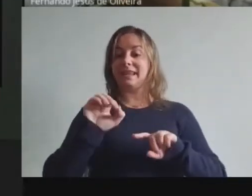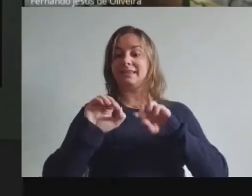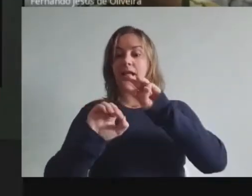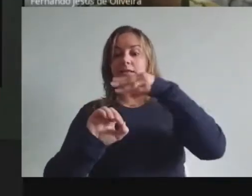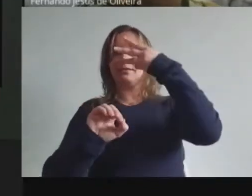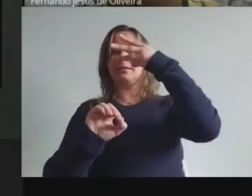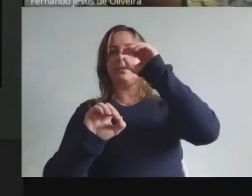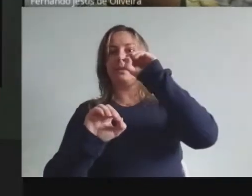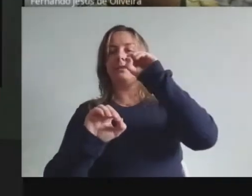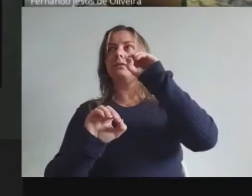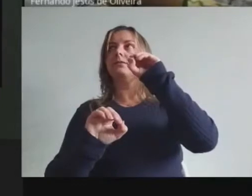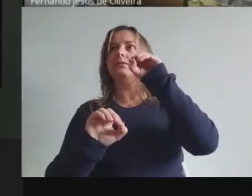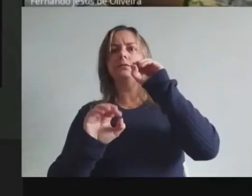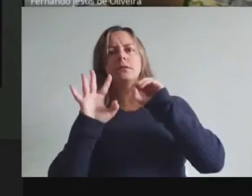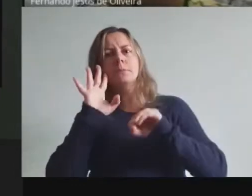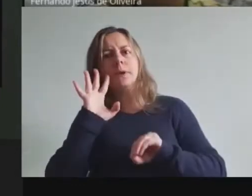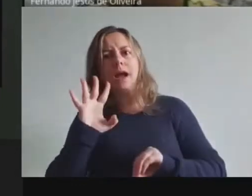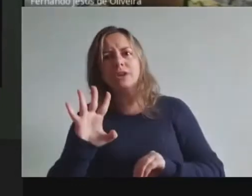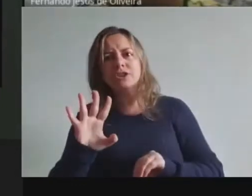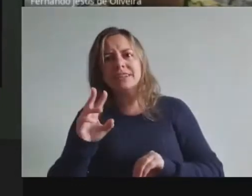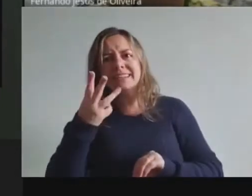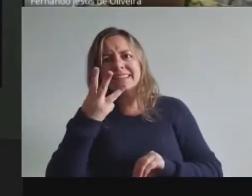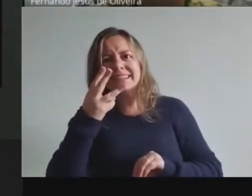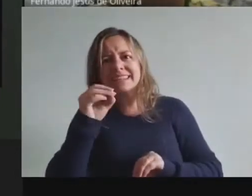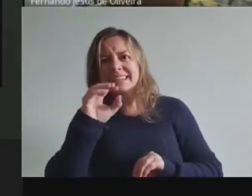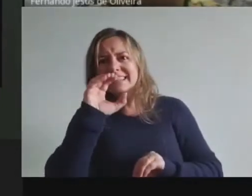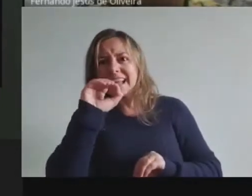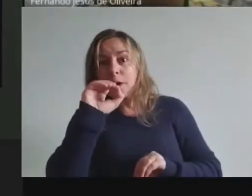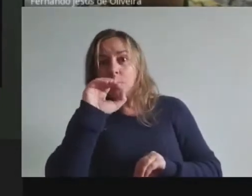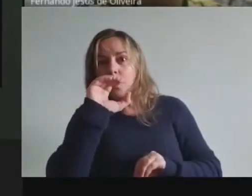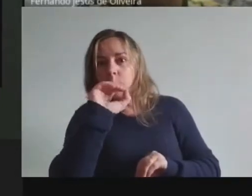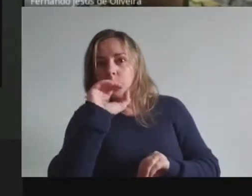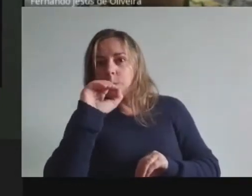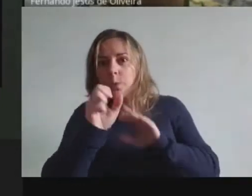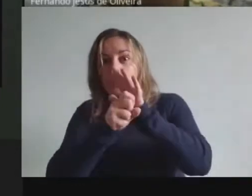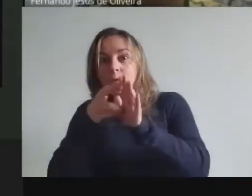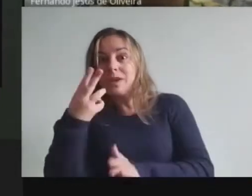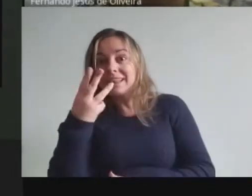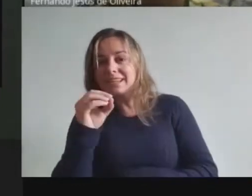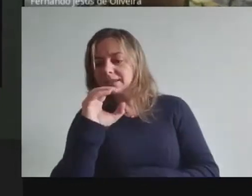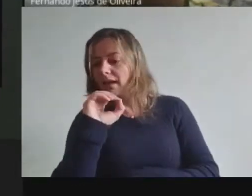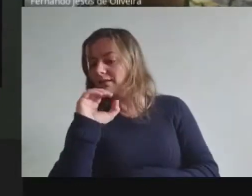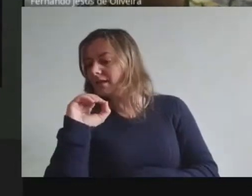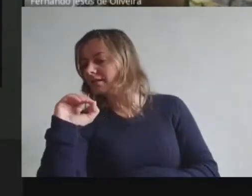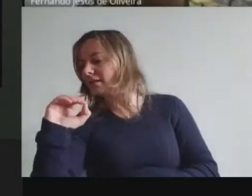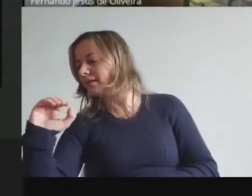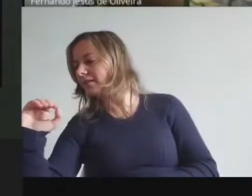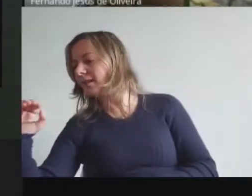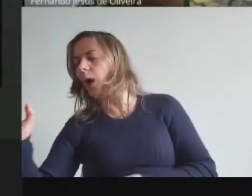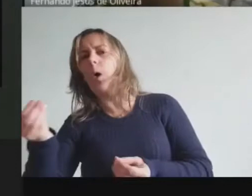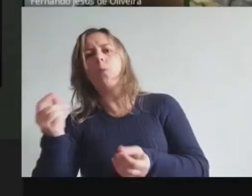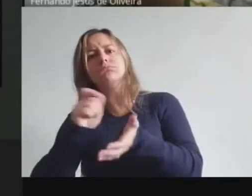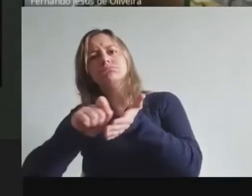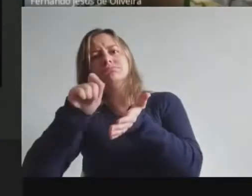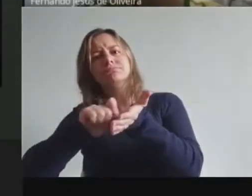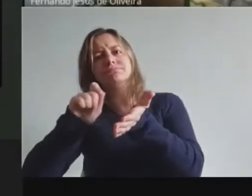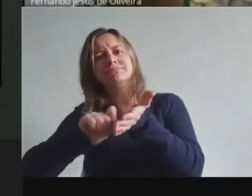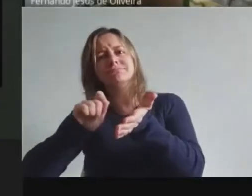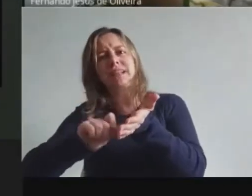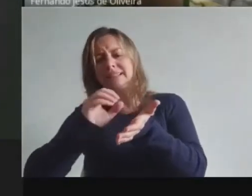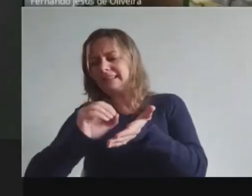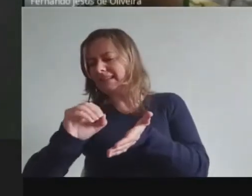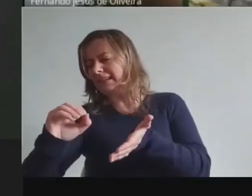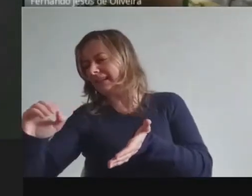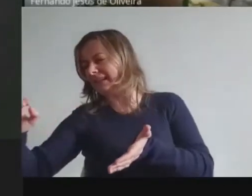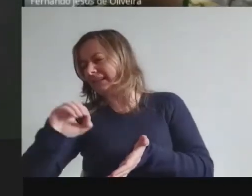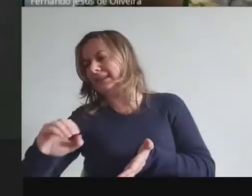Nossa, seriam 30 zeros, pessoal. É muita coisa, né? Não dá para a gente ficar escrevendo isso, né? Bonitão o nosso Sol,